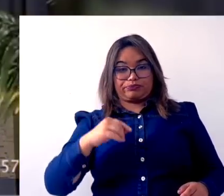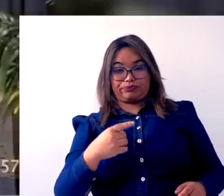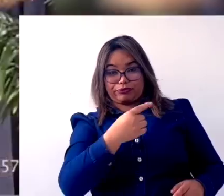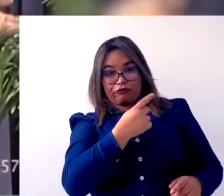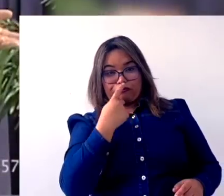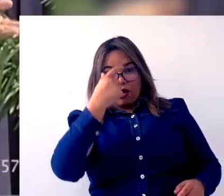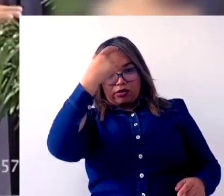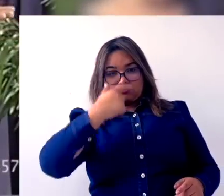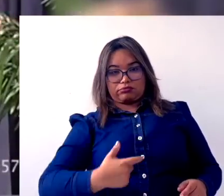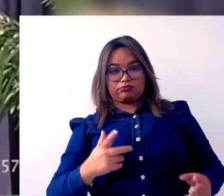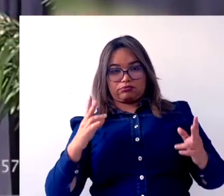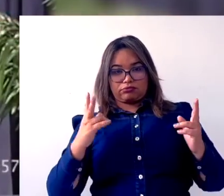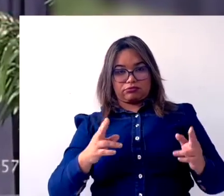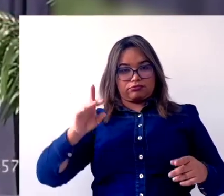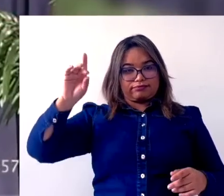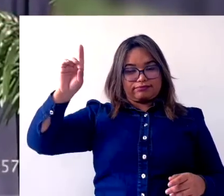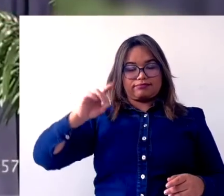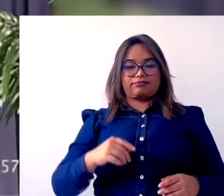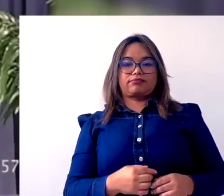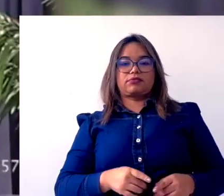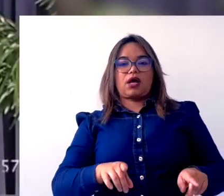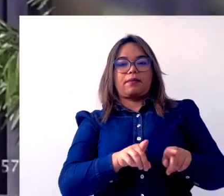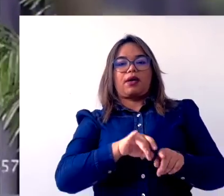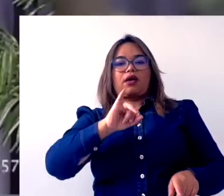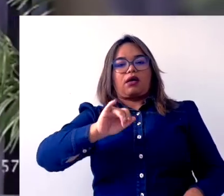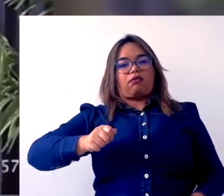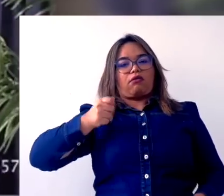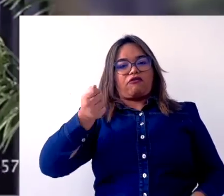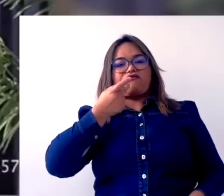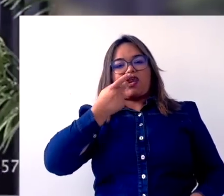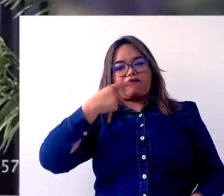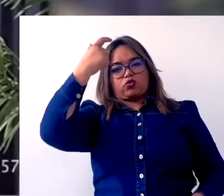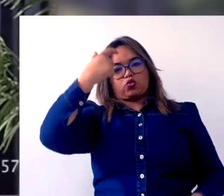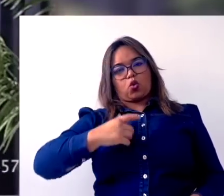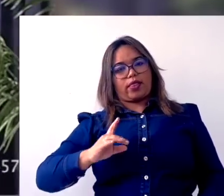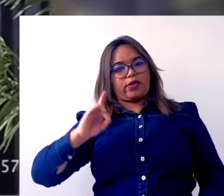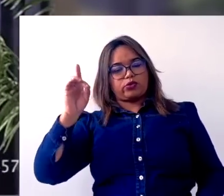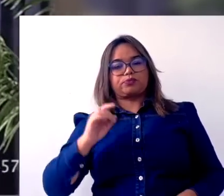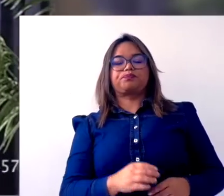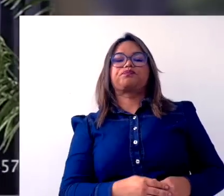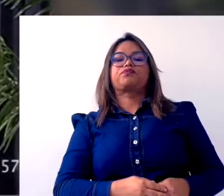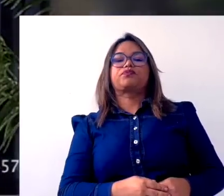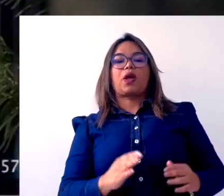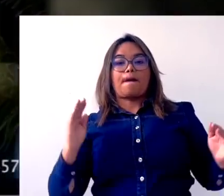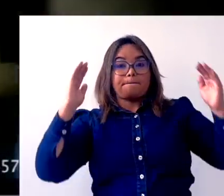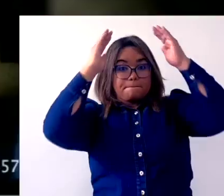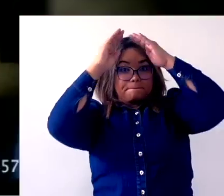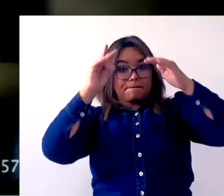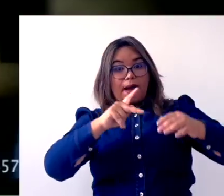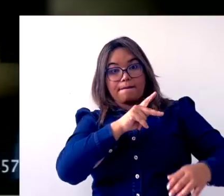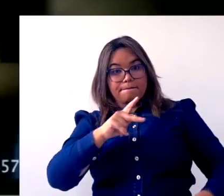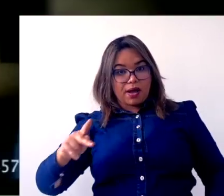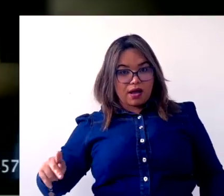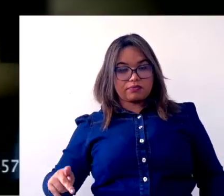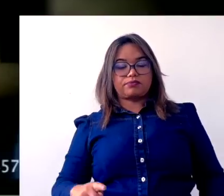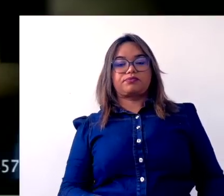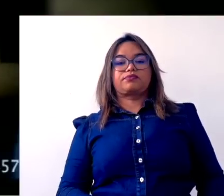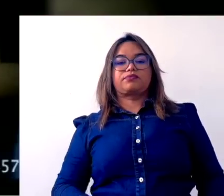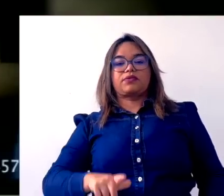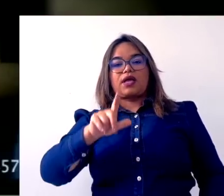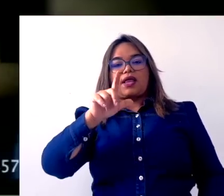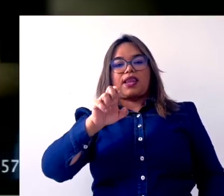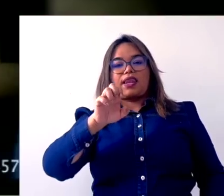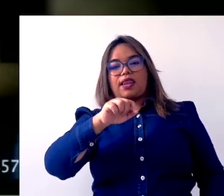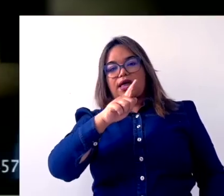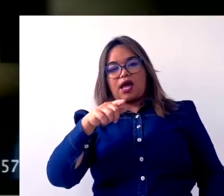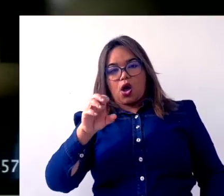ele alega ser Deus, assim como o imperador romano alegava ser Deus. O Papa Leão XIII diz: nós temos